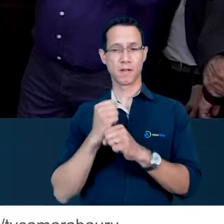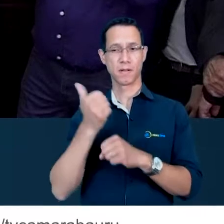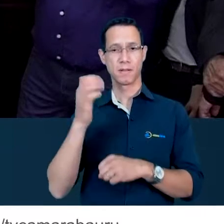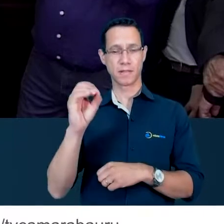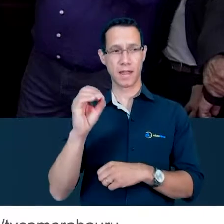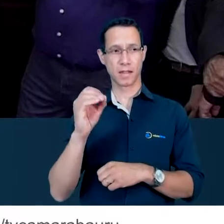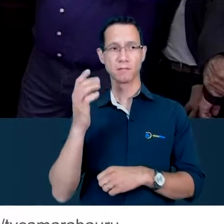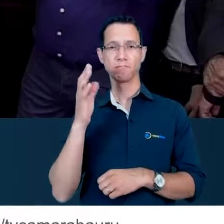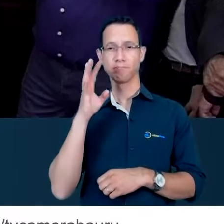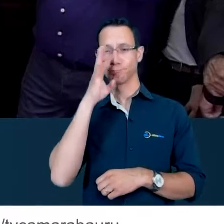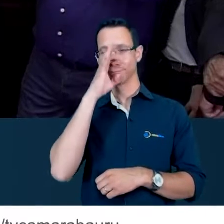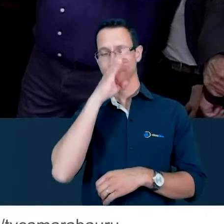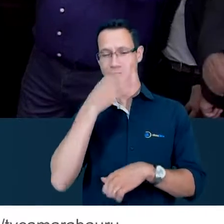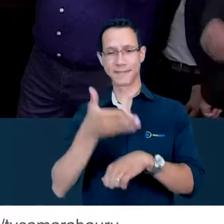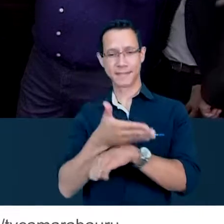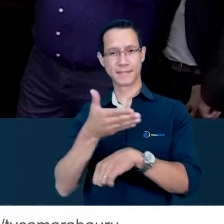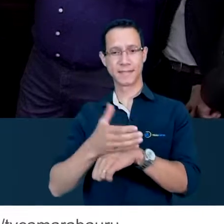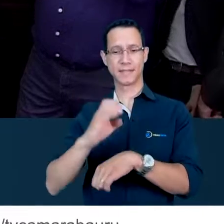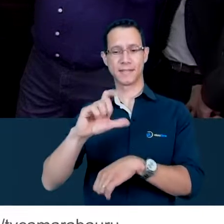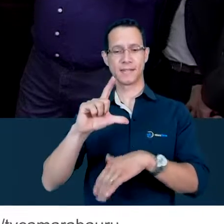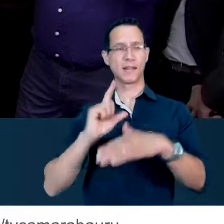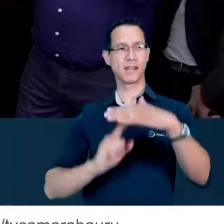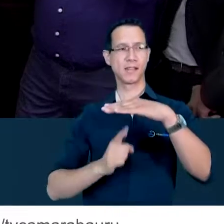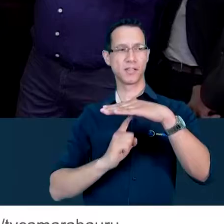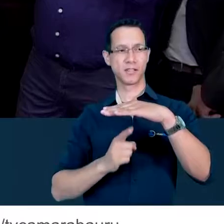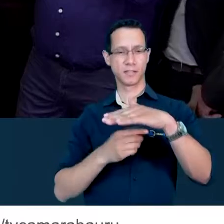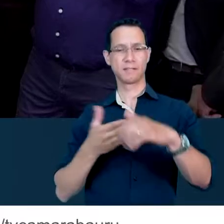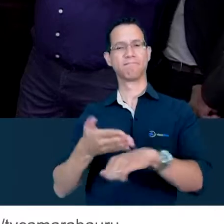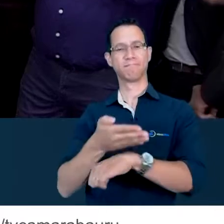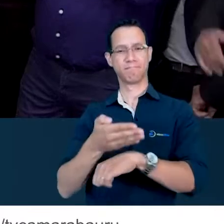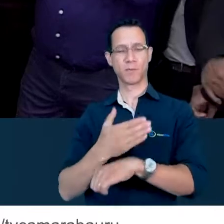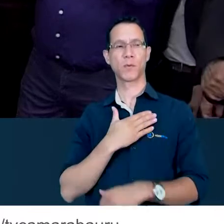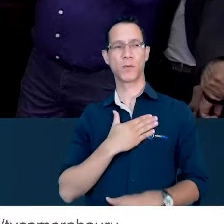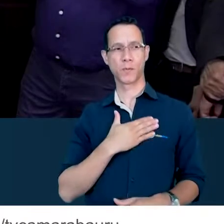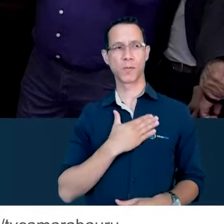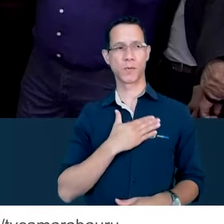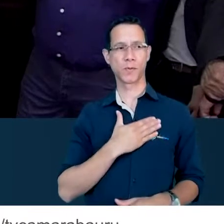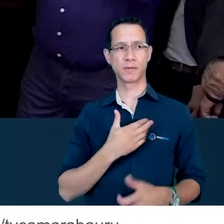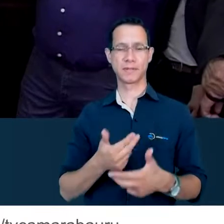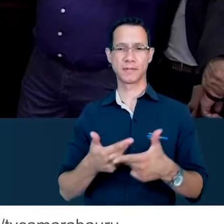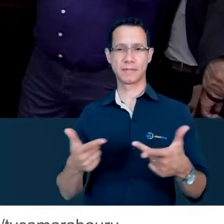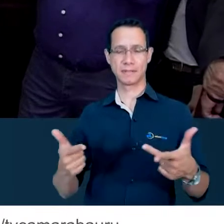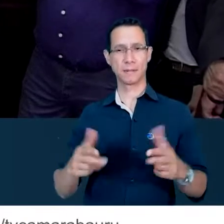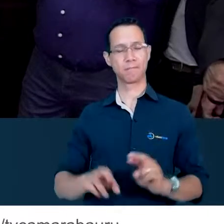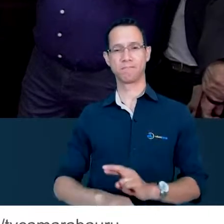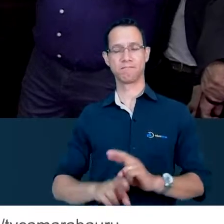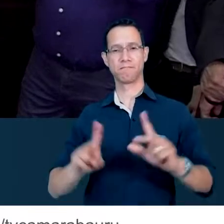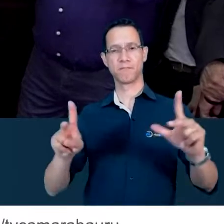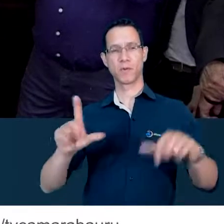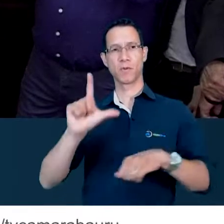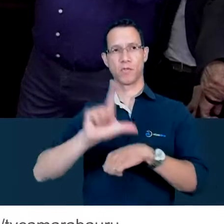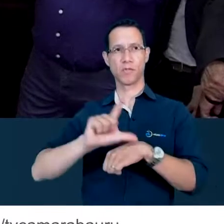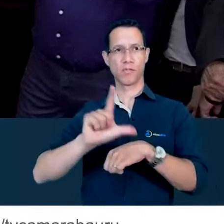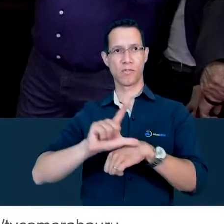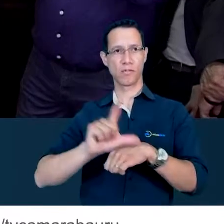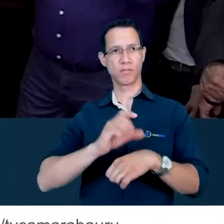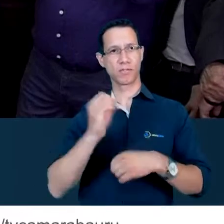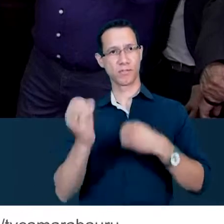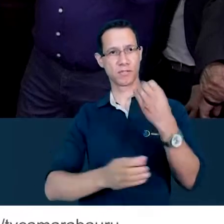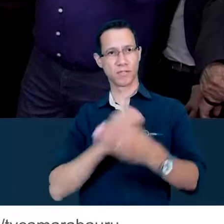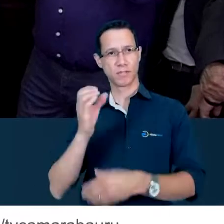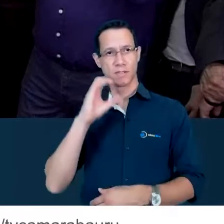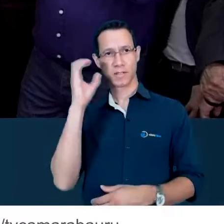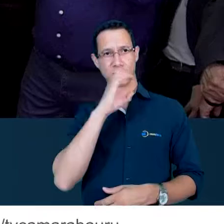dos clientes que buscam satisfação pelos diferenciais da loja, entrega rápida, preço